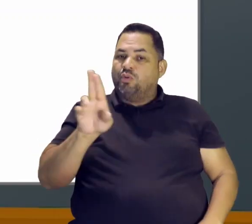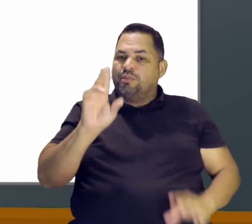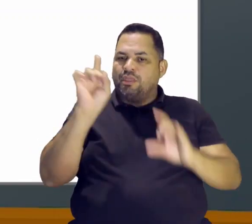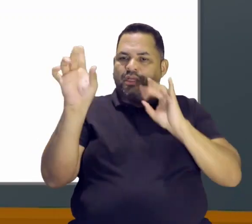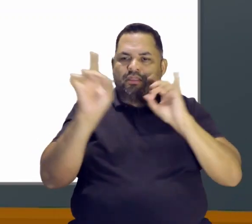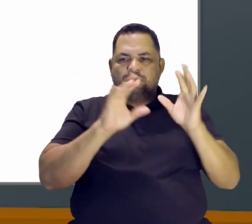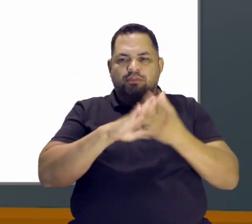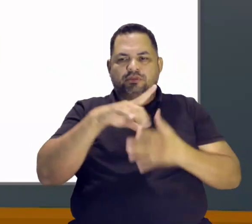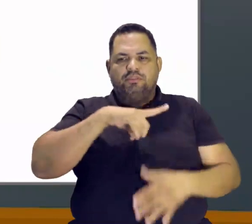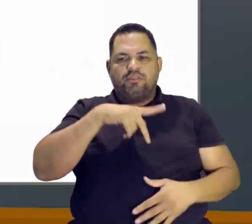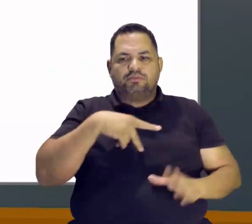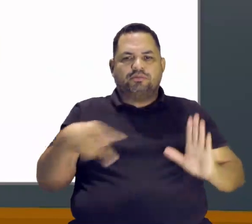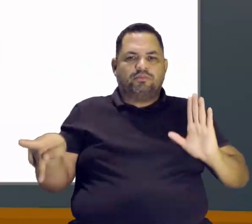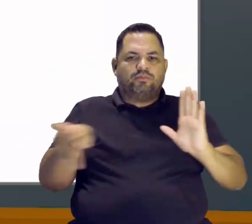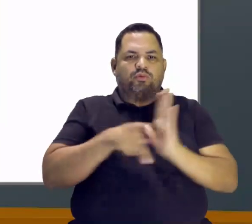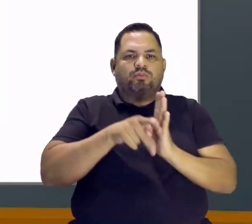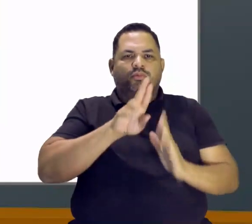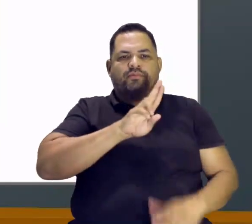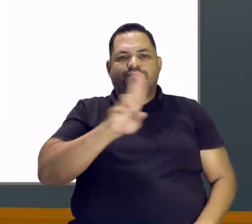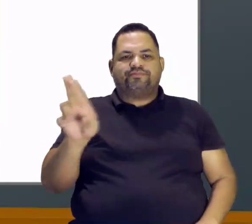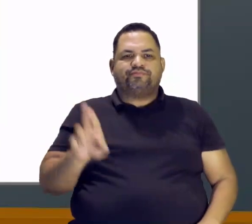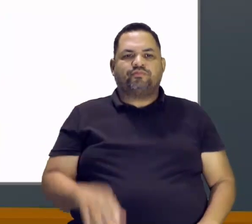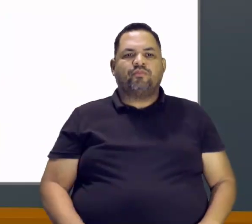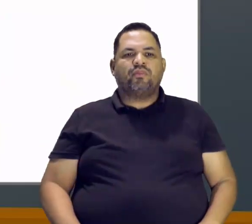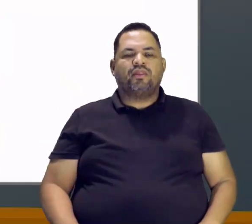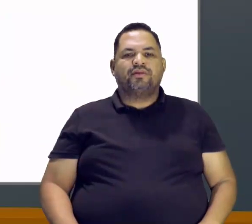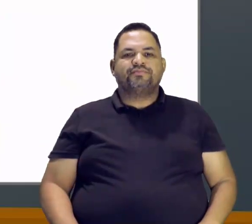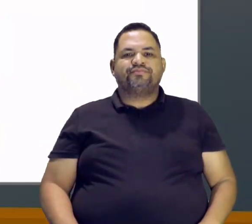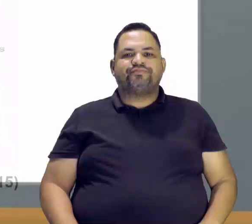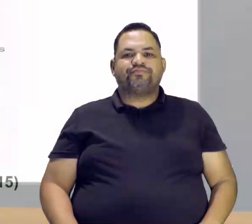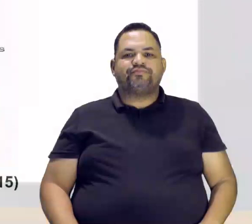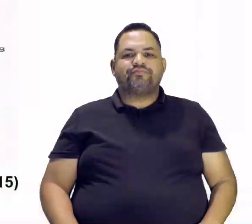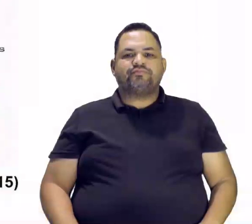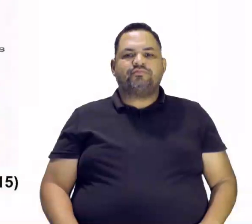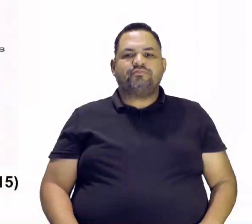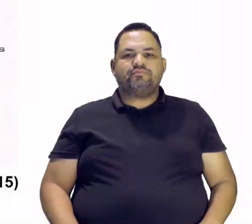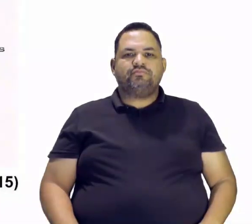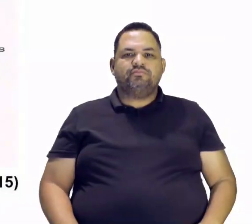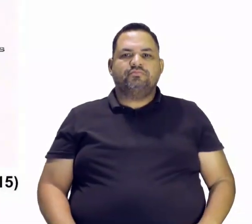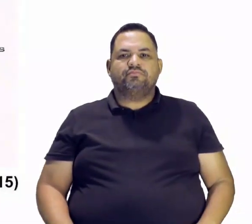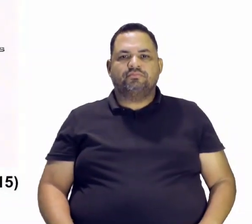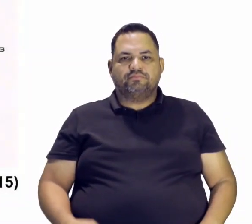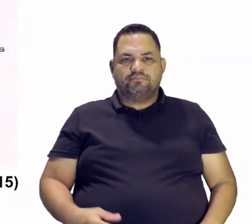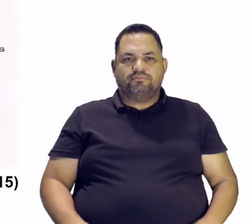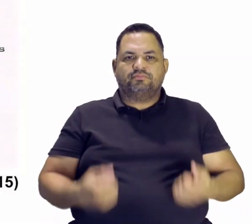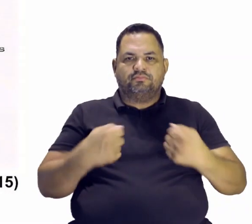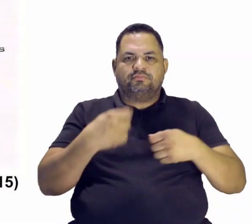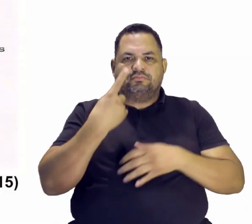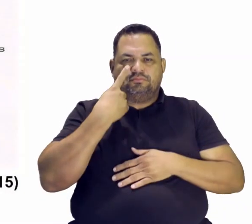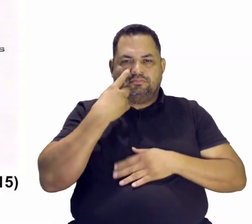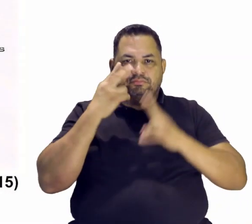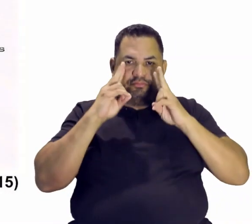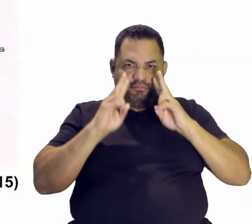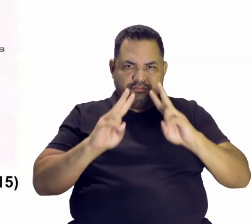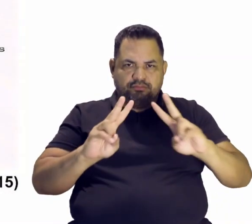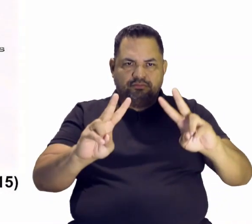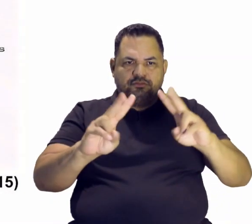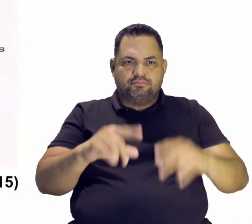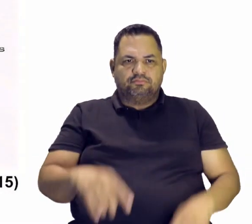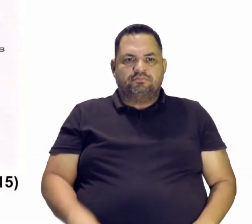são esses, Prof? E agora eu vou sair aqui do slide para tu poder visualizar. Então nós temos aqui o